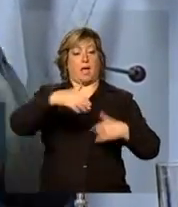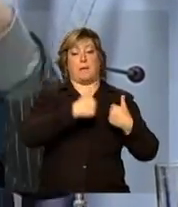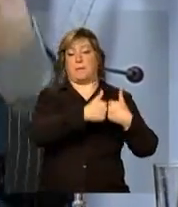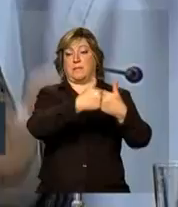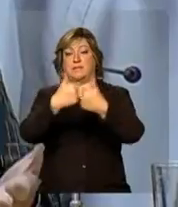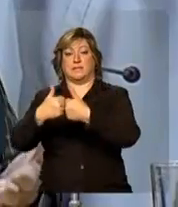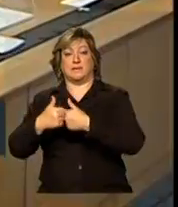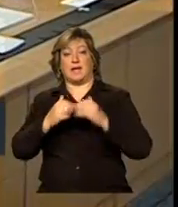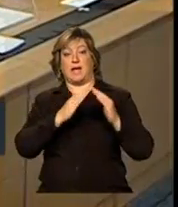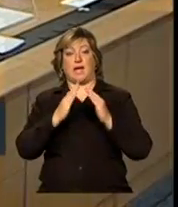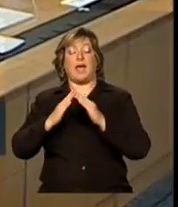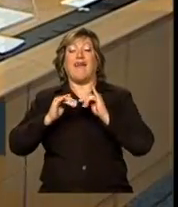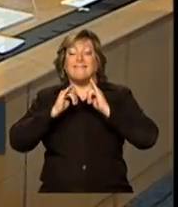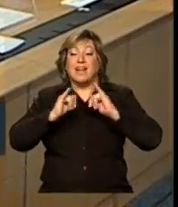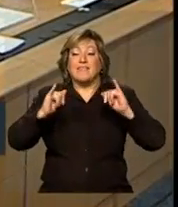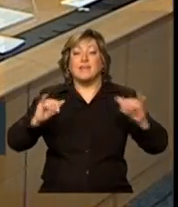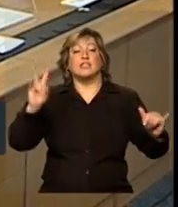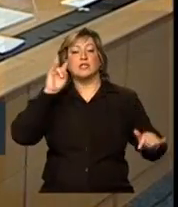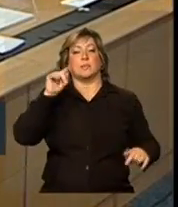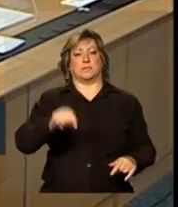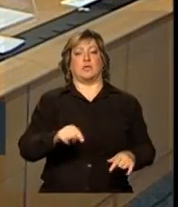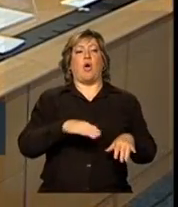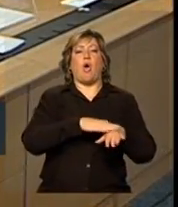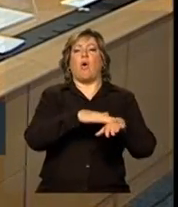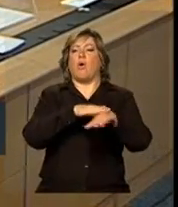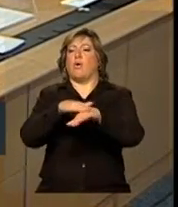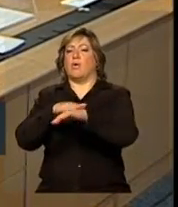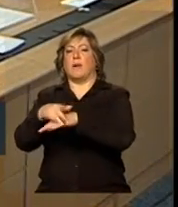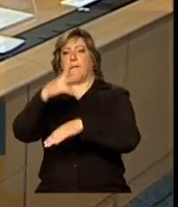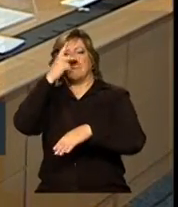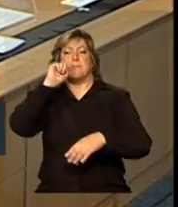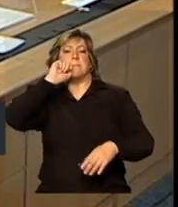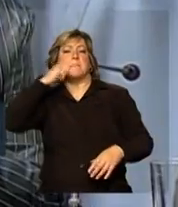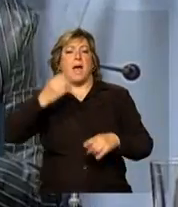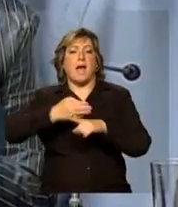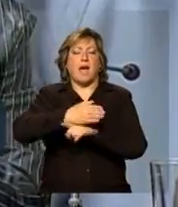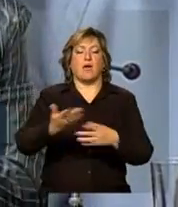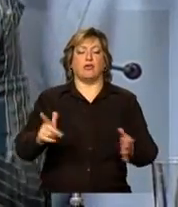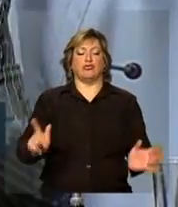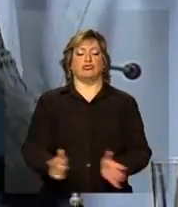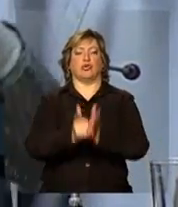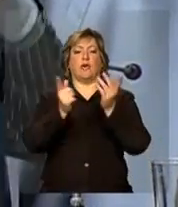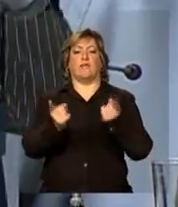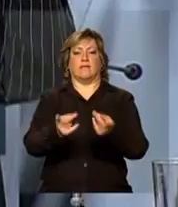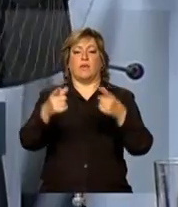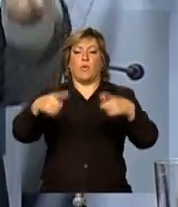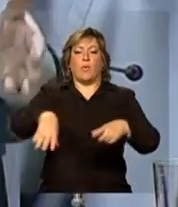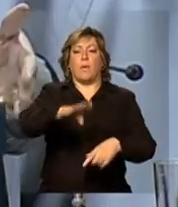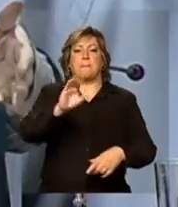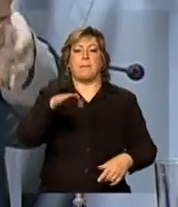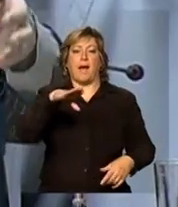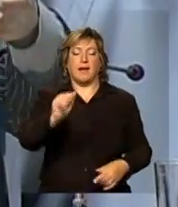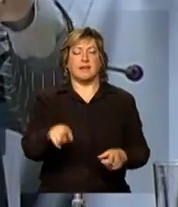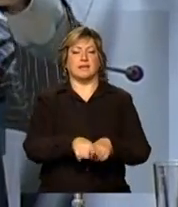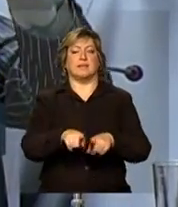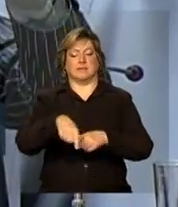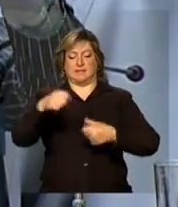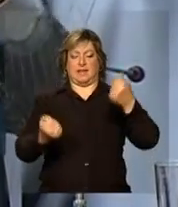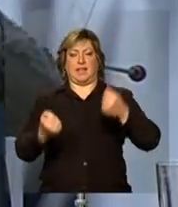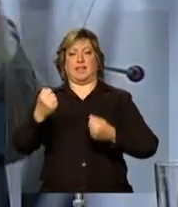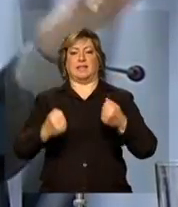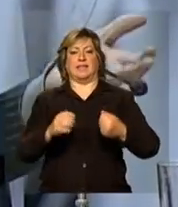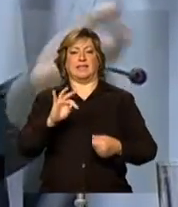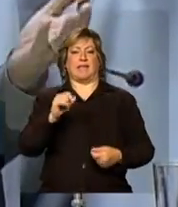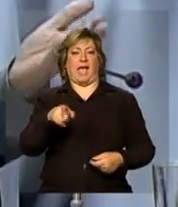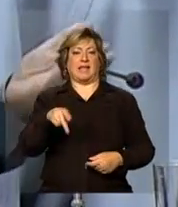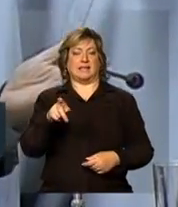Falar sobre isso. Conversar com as pessoas, com o cara da padaria, com o cara da banca de jornal, com o motorista de táxi.